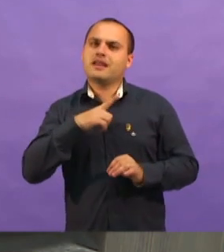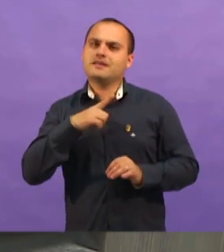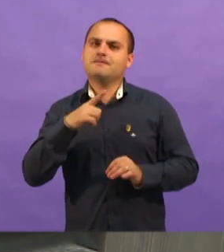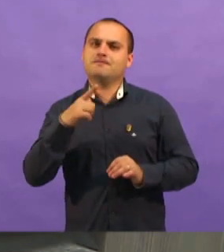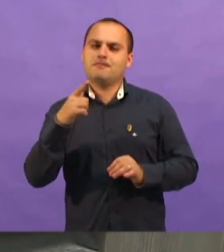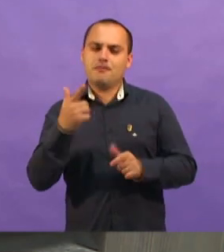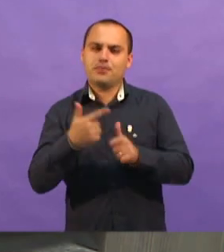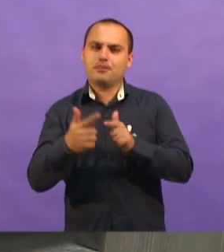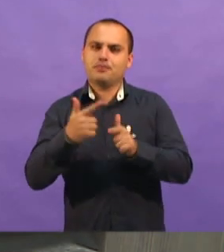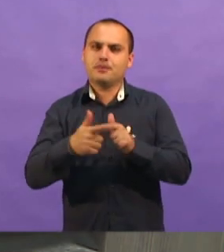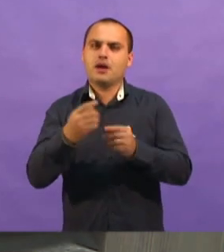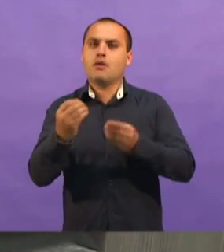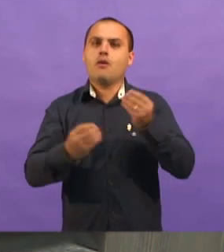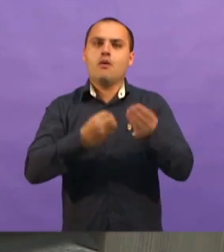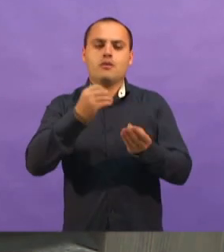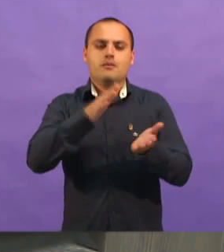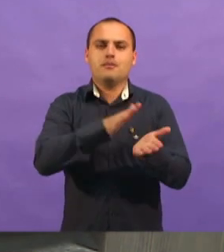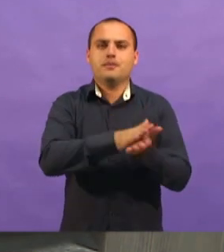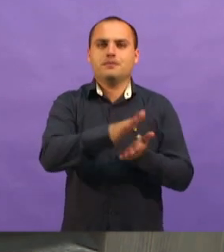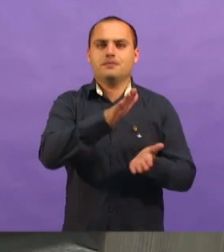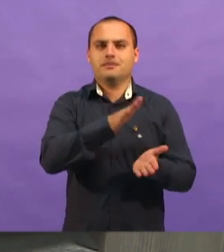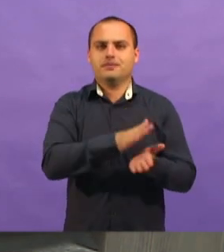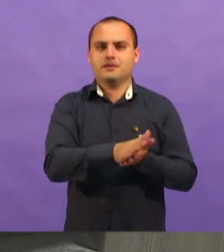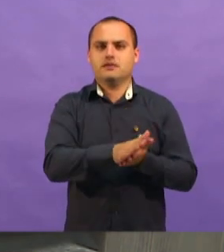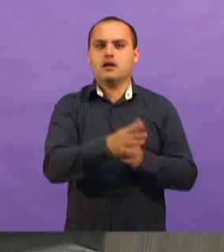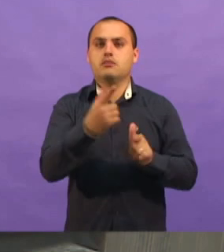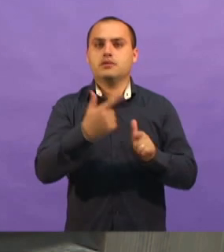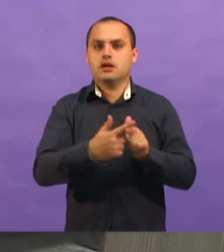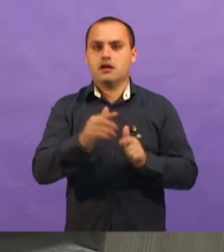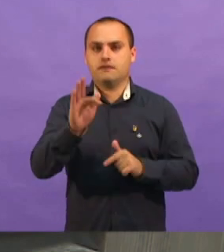para sua impressão, né? Porque a